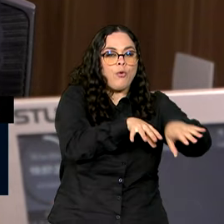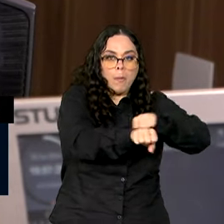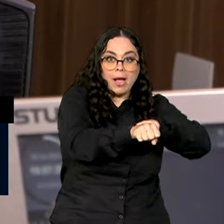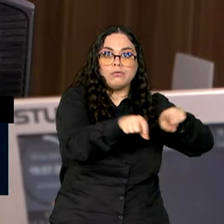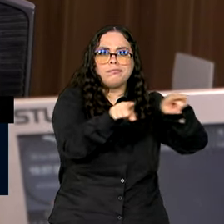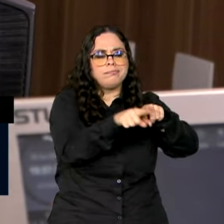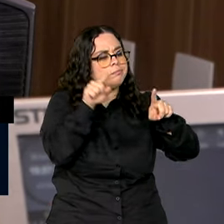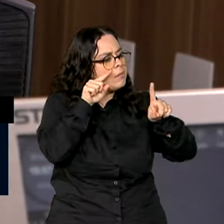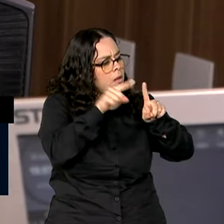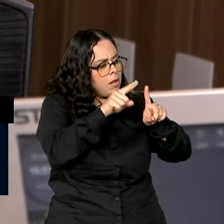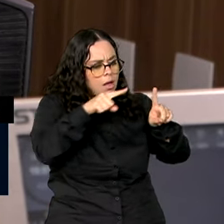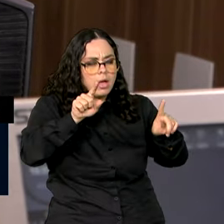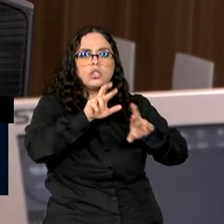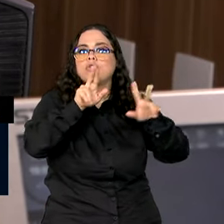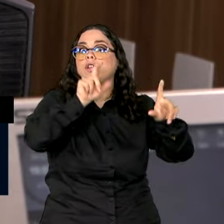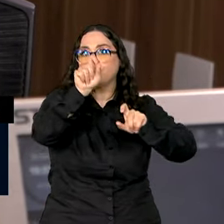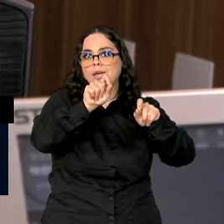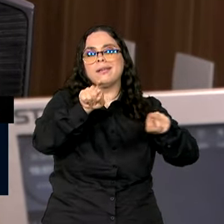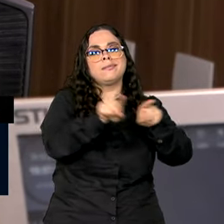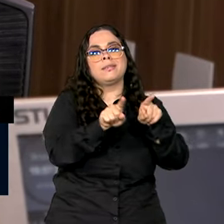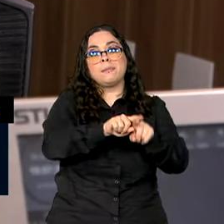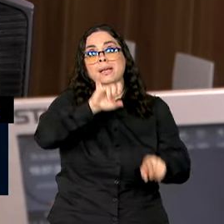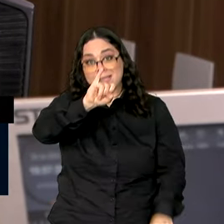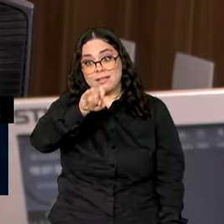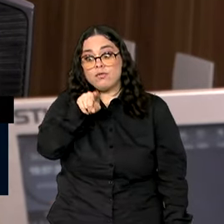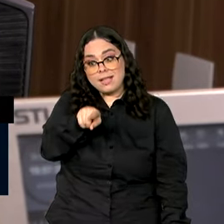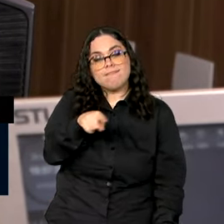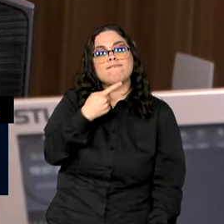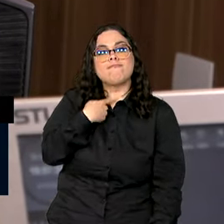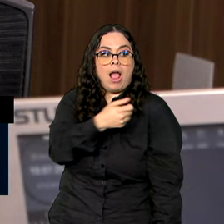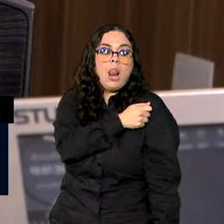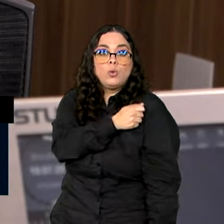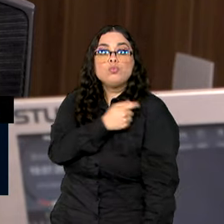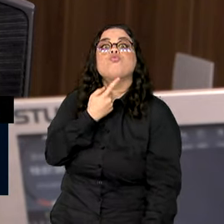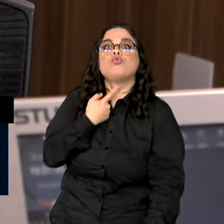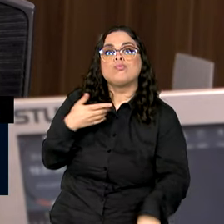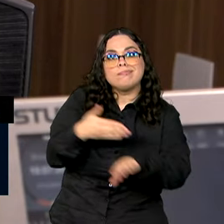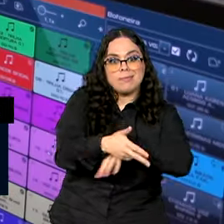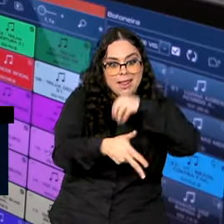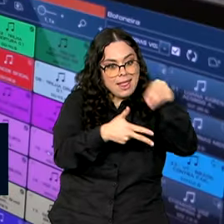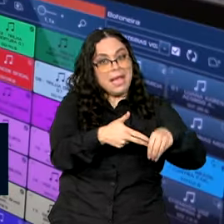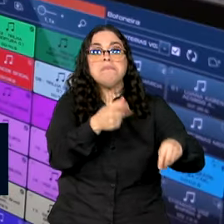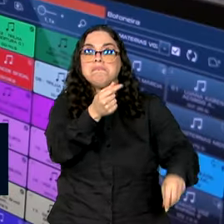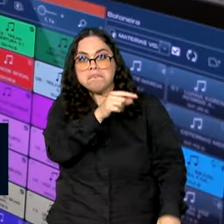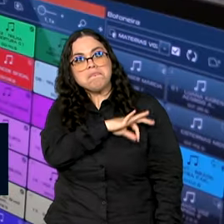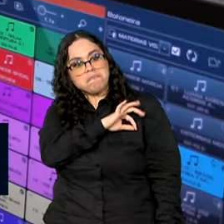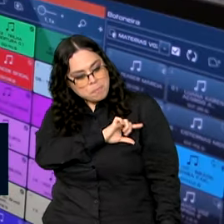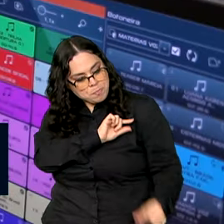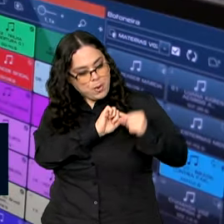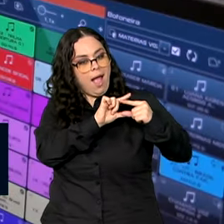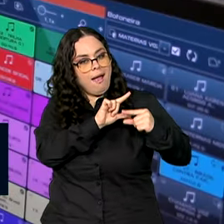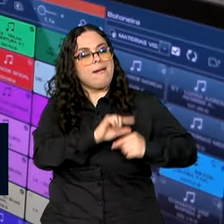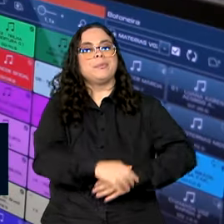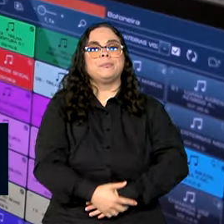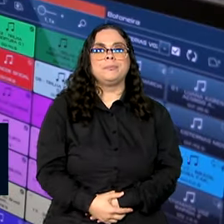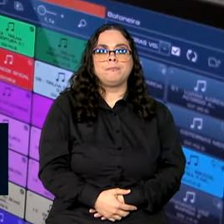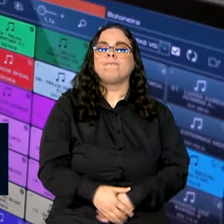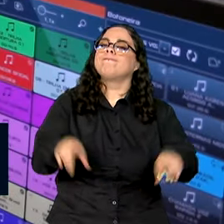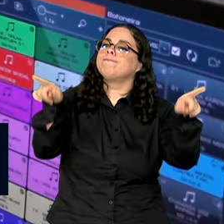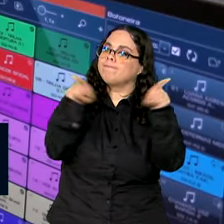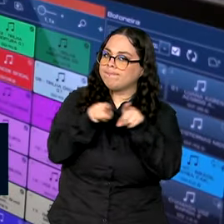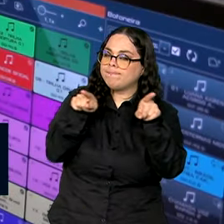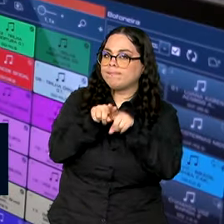ensino médio você tem também um auxílio para participar no ENEM Pois é eh o senhor mencionou aqui eh